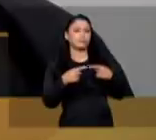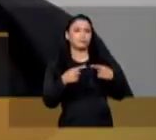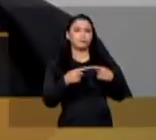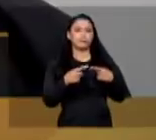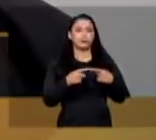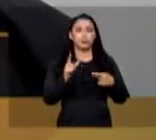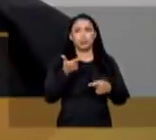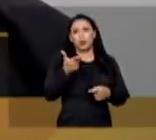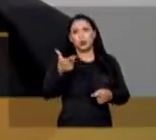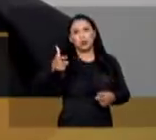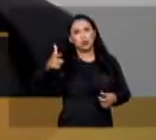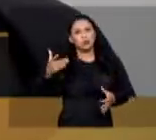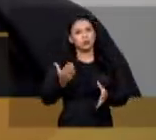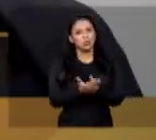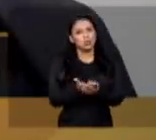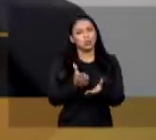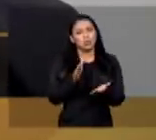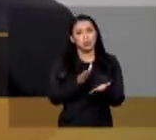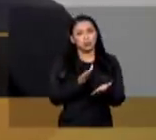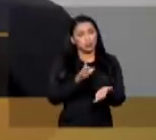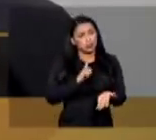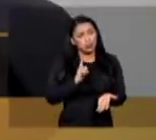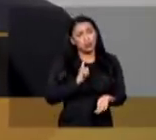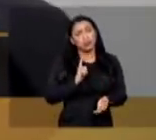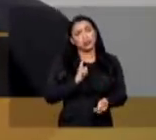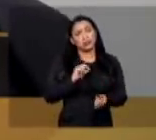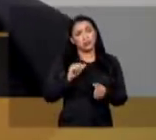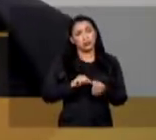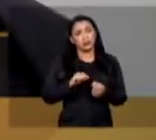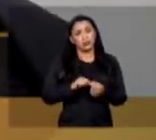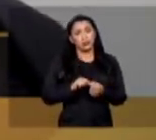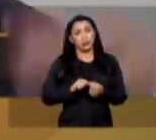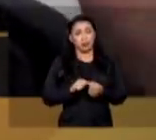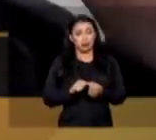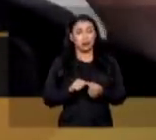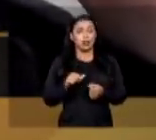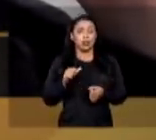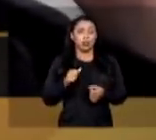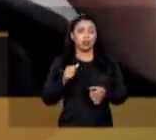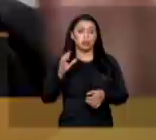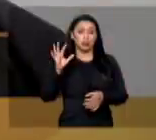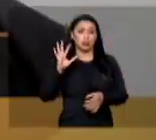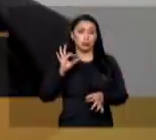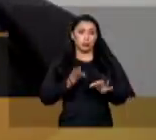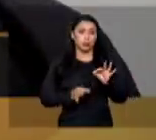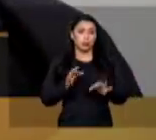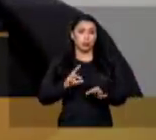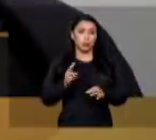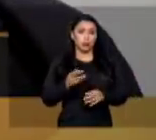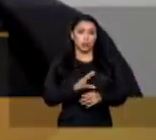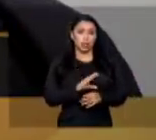objeto entre nenhuma dessas ações e o presente feito, esse que nós estamos julgando. No HC